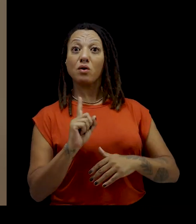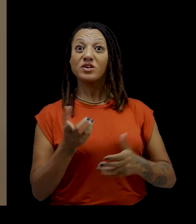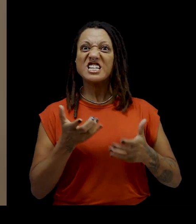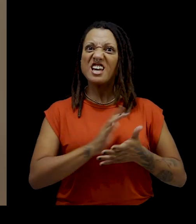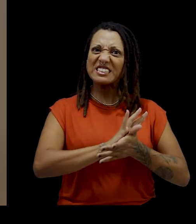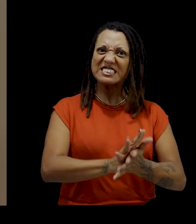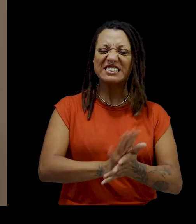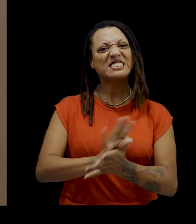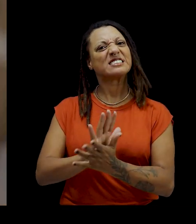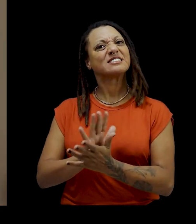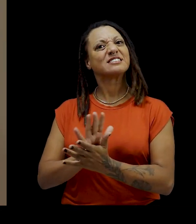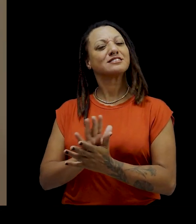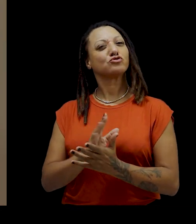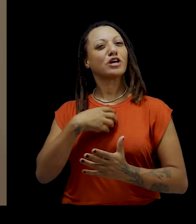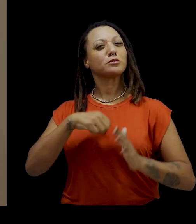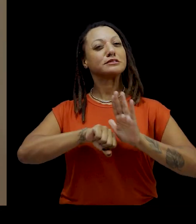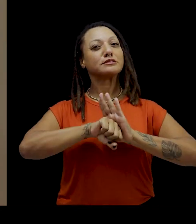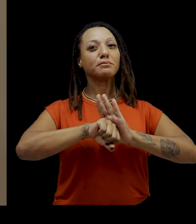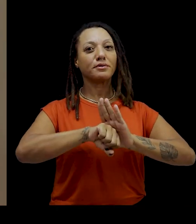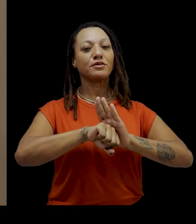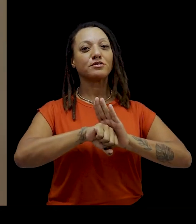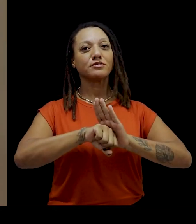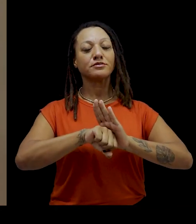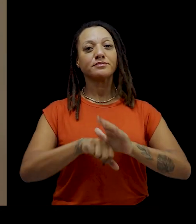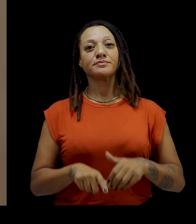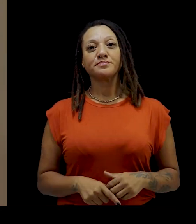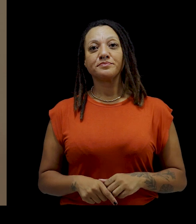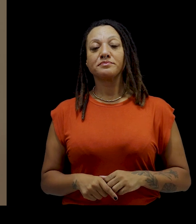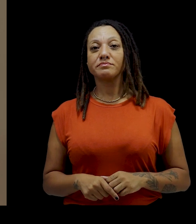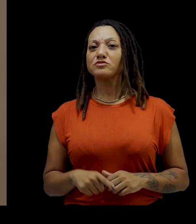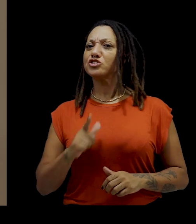um projeto, acho que, de exploração, acho que tinha uma coisa também de destruição simbólica,